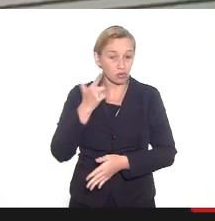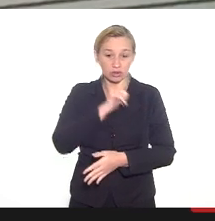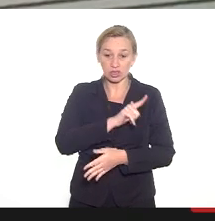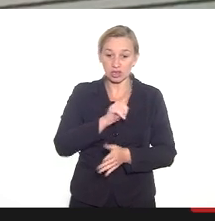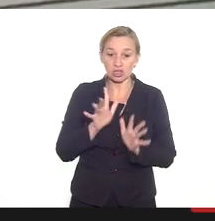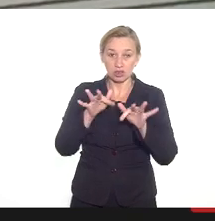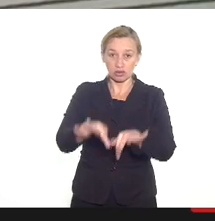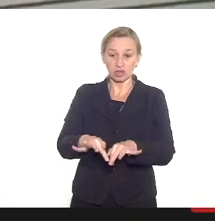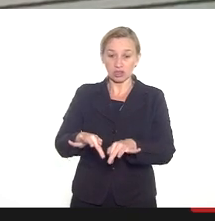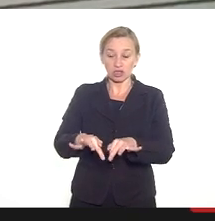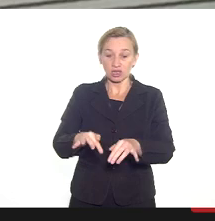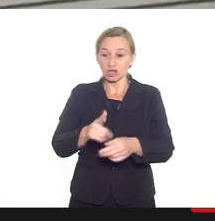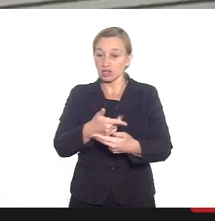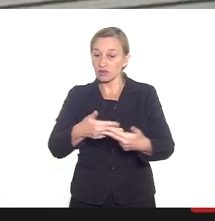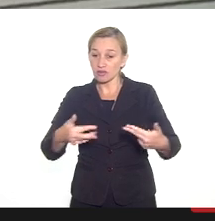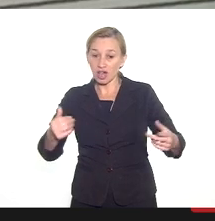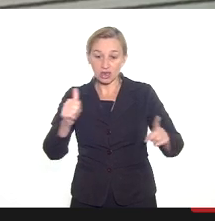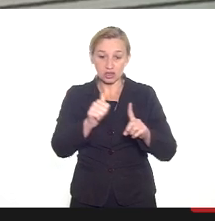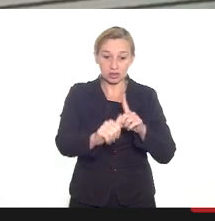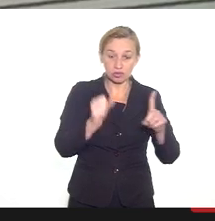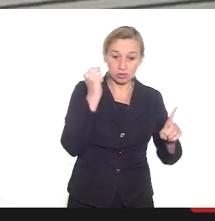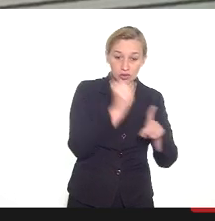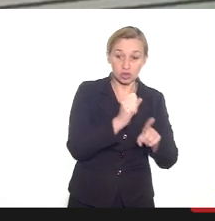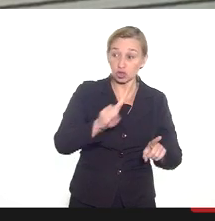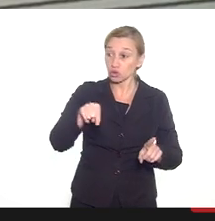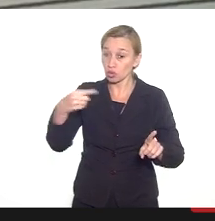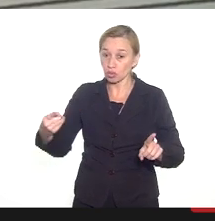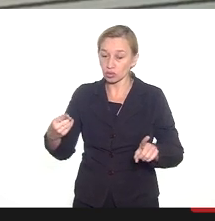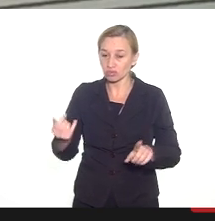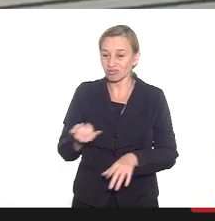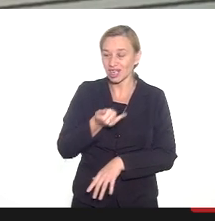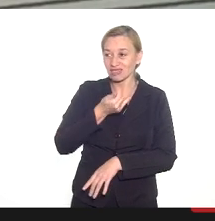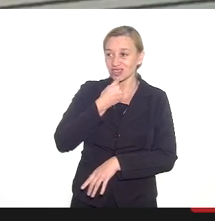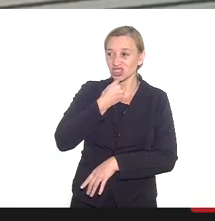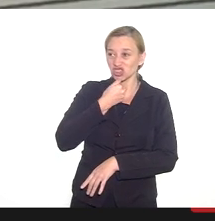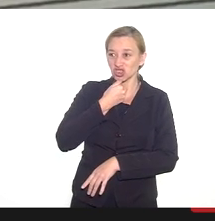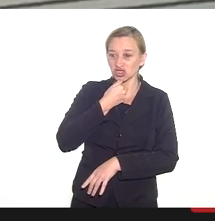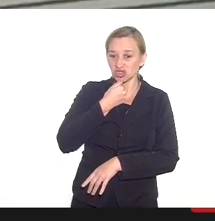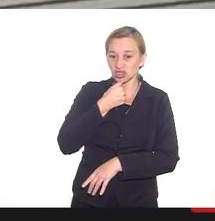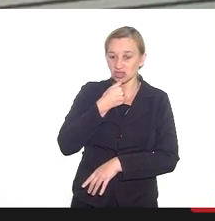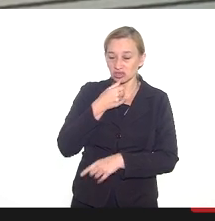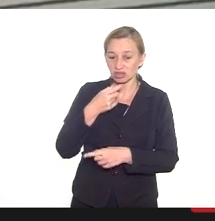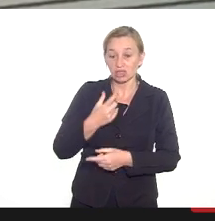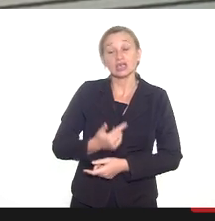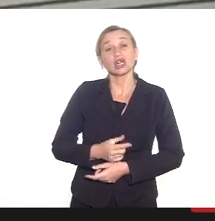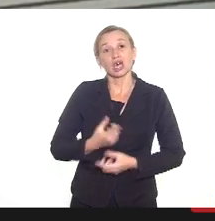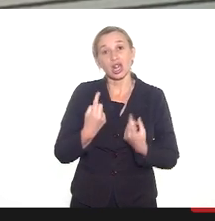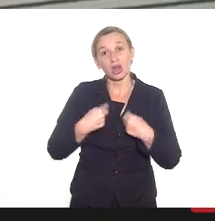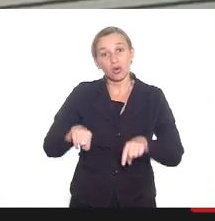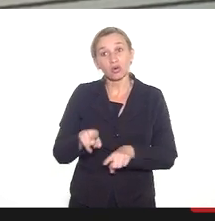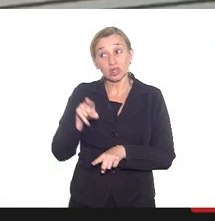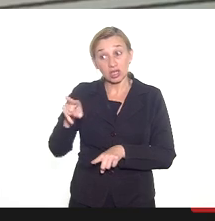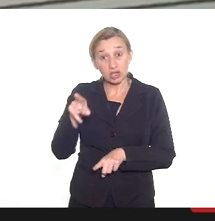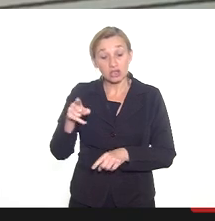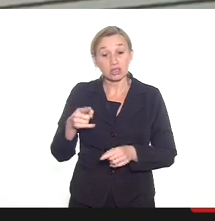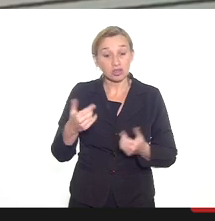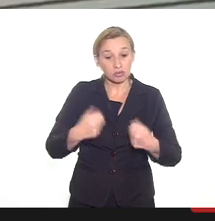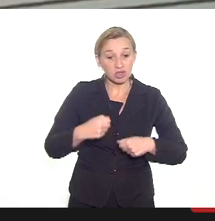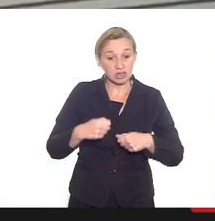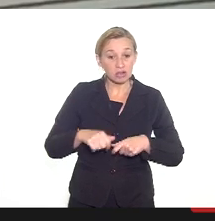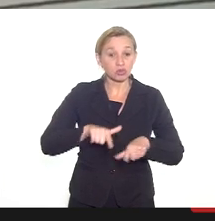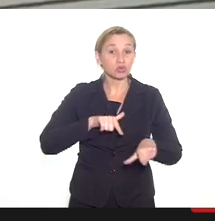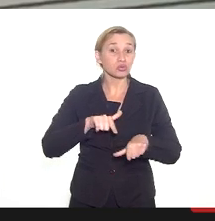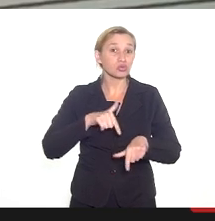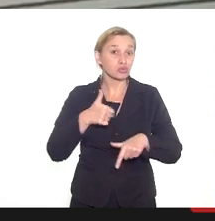nos milhares de outros feminicídios, é bárbaro e dramático. É contra isso que a gente precisa lutar. A